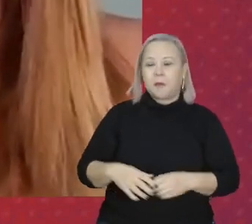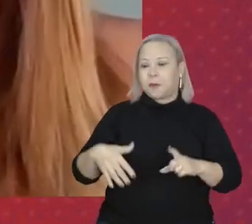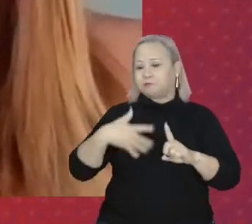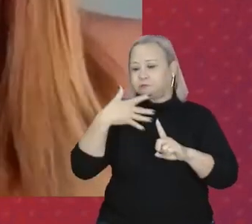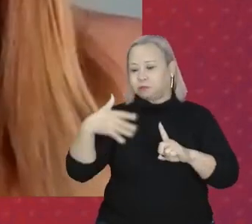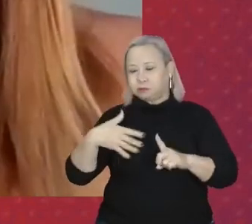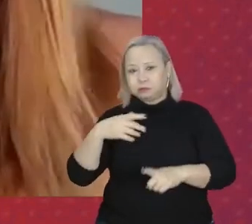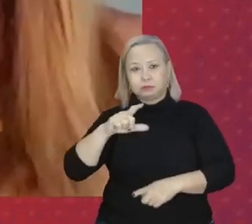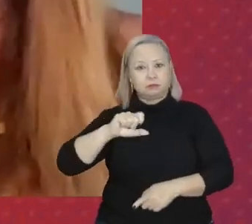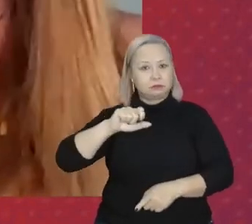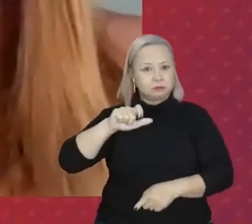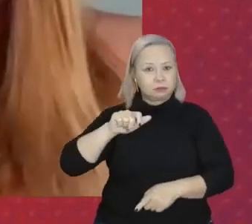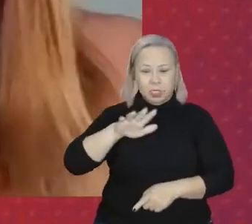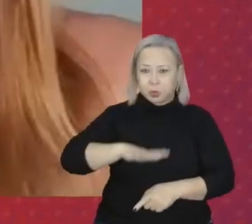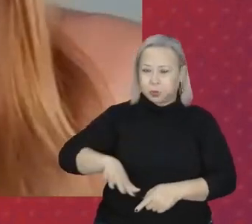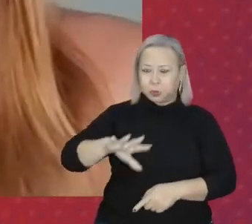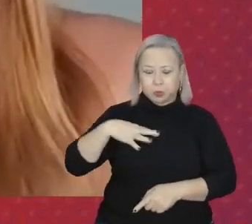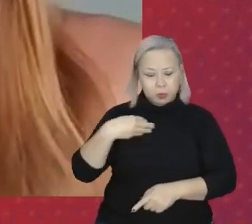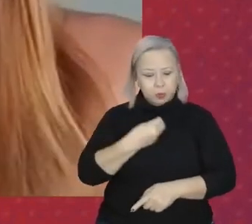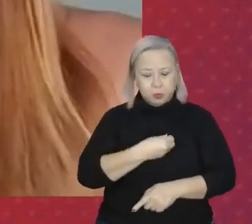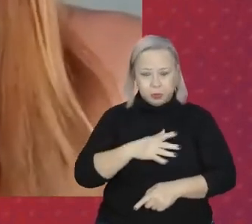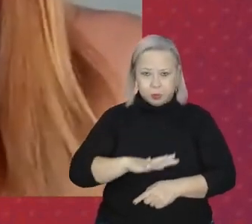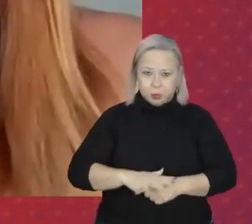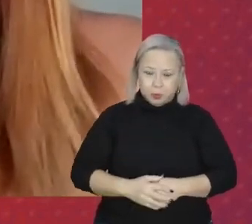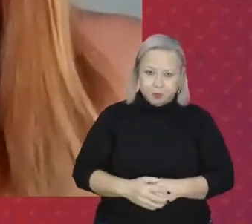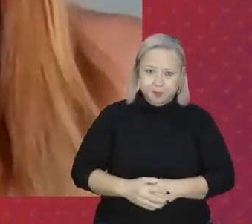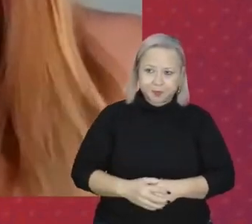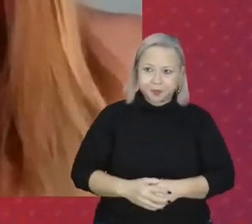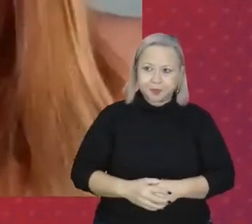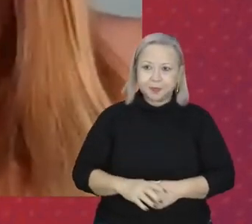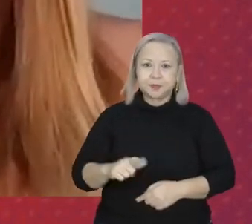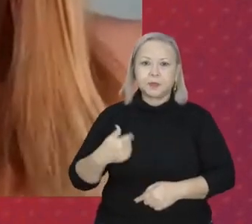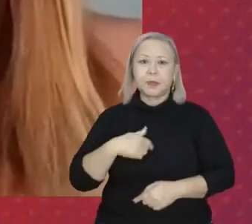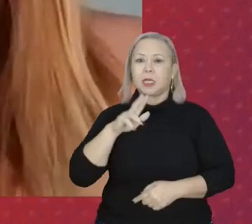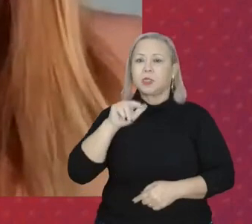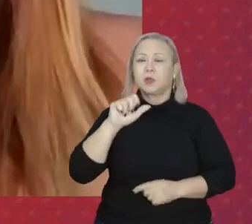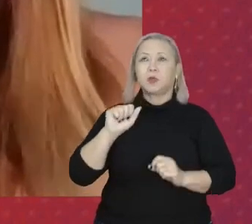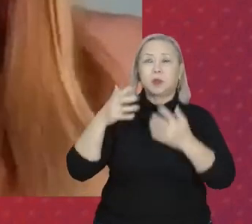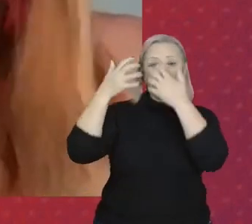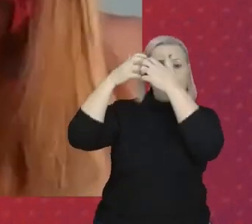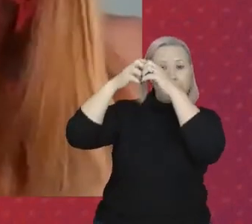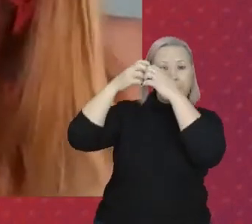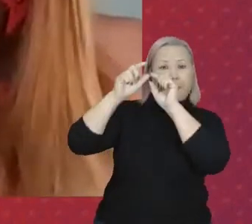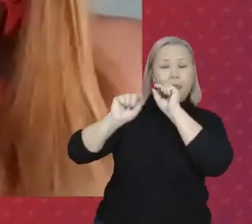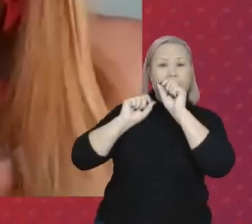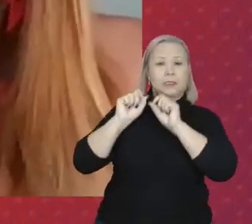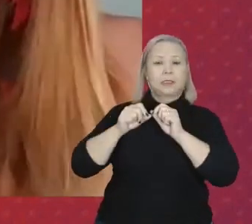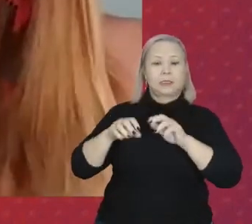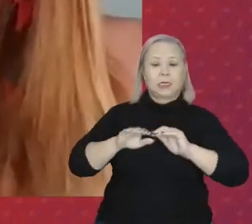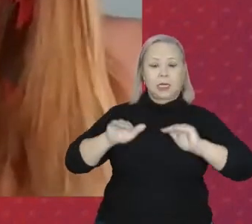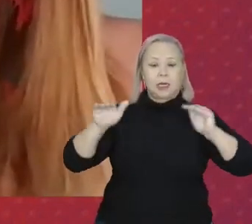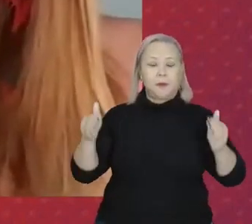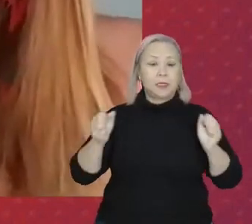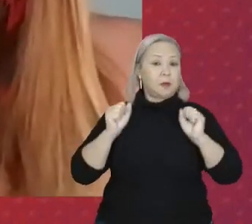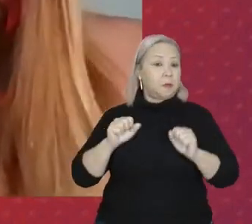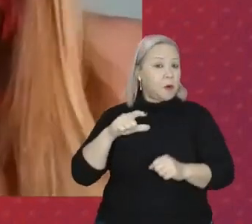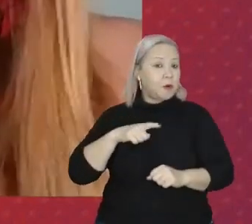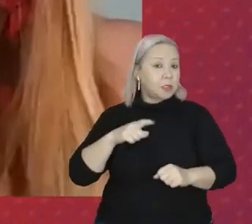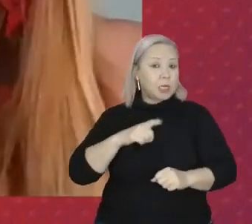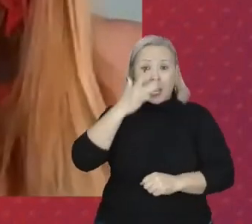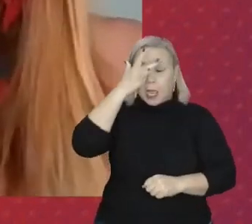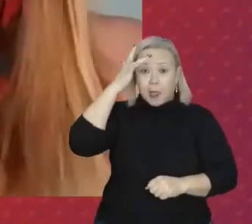bonita da militância e fala, mas não tem mulher na mesa. A gente nunca vai pensar que aquela mesa pode ser composta só por